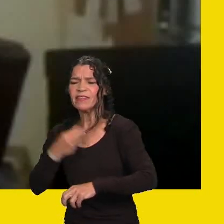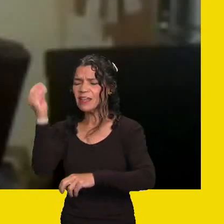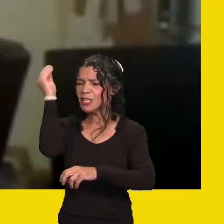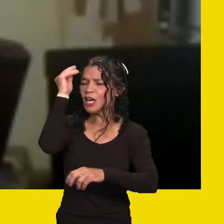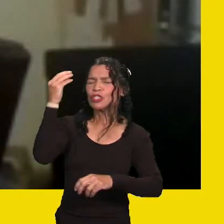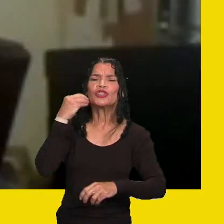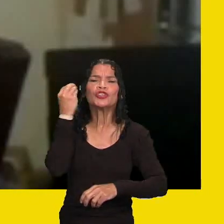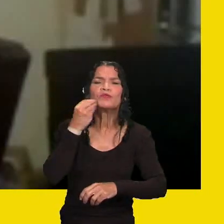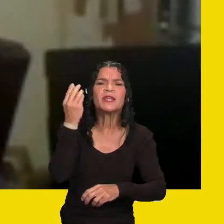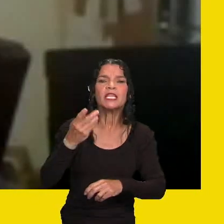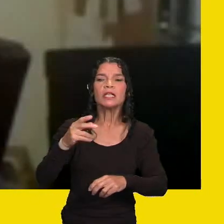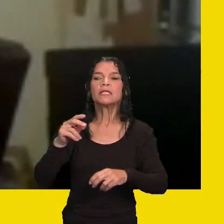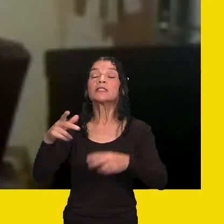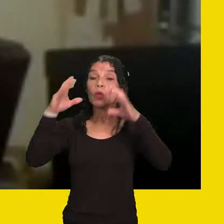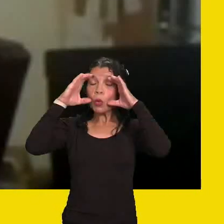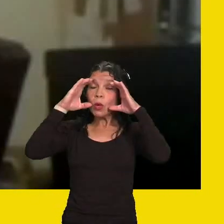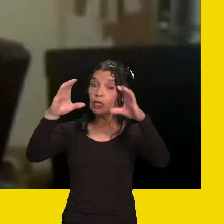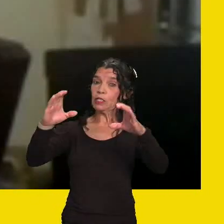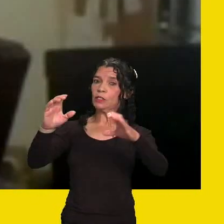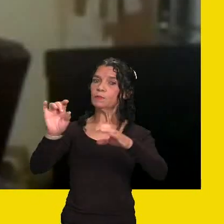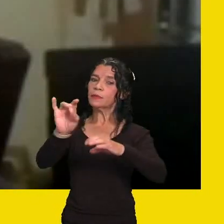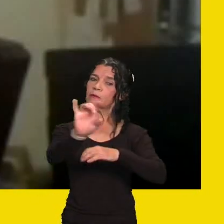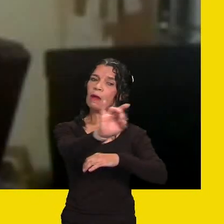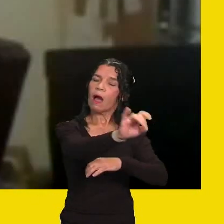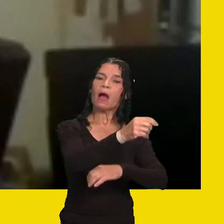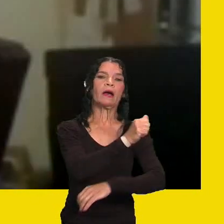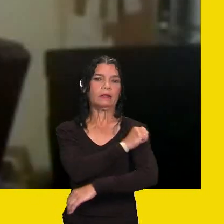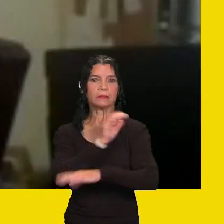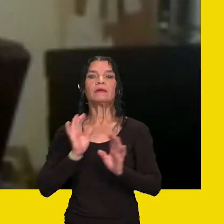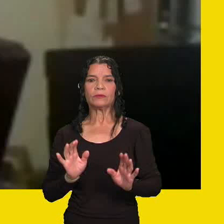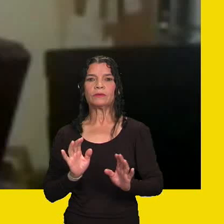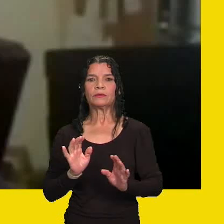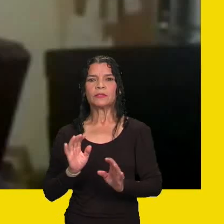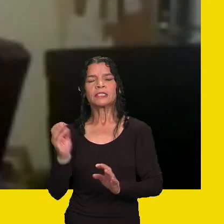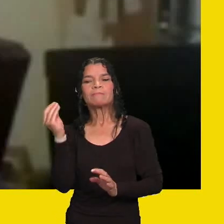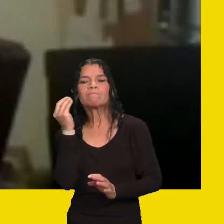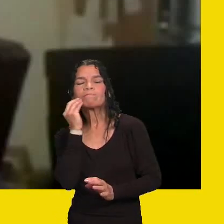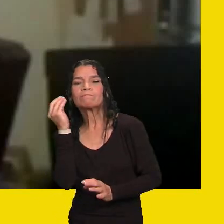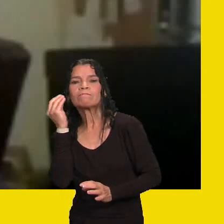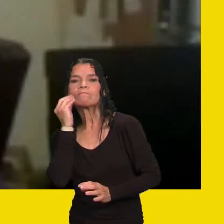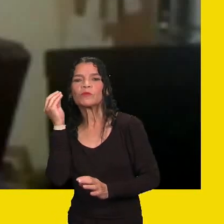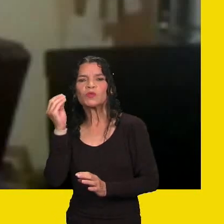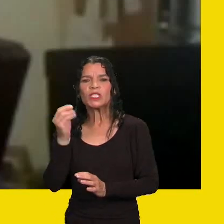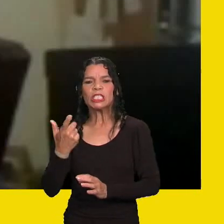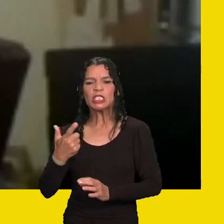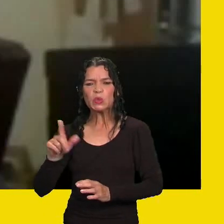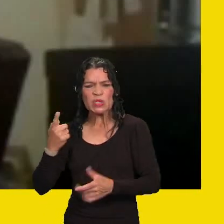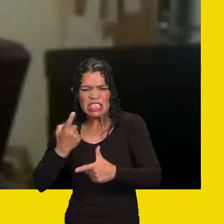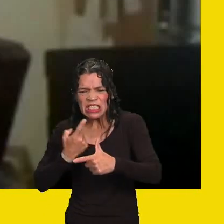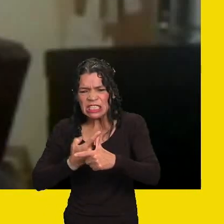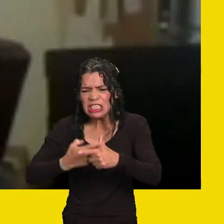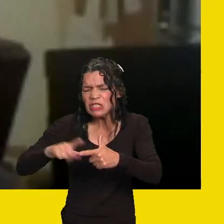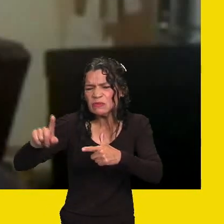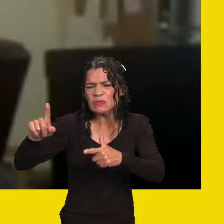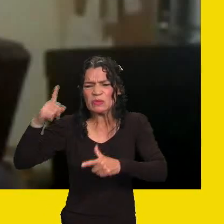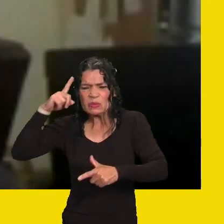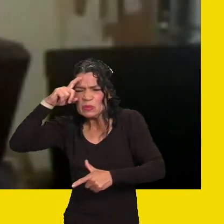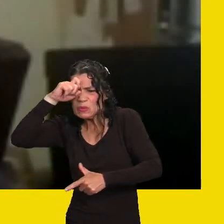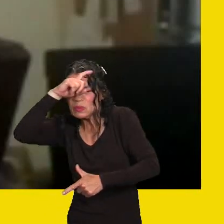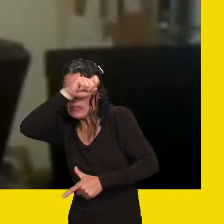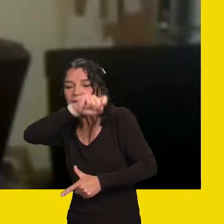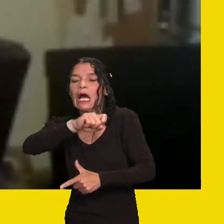eu respeito a etapa de cada aluno. Então, dentro da dificuldade, da necessidade de cada um, a gente